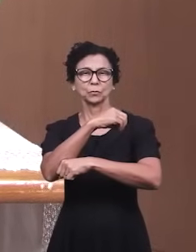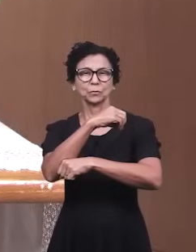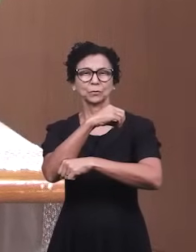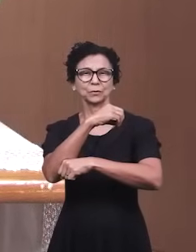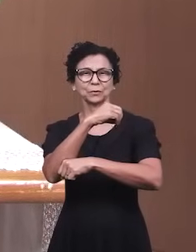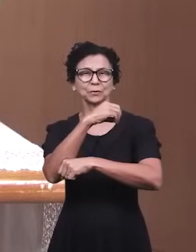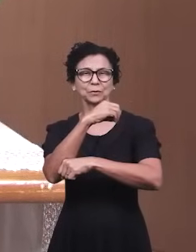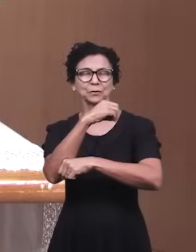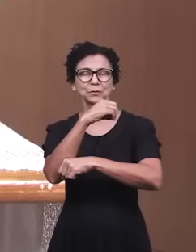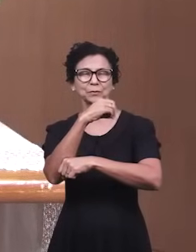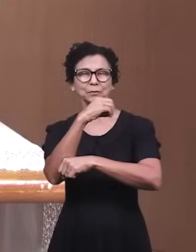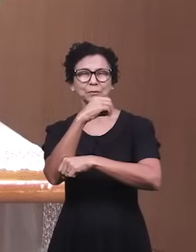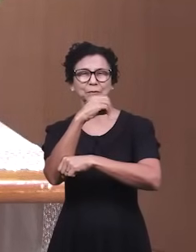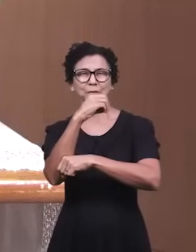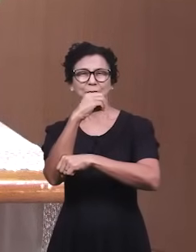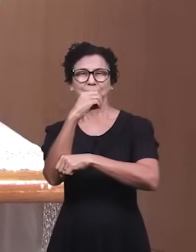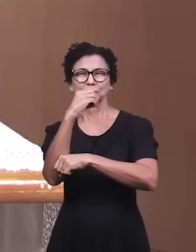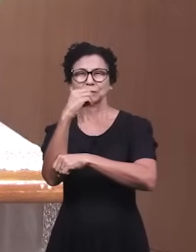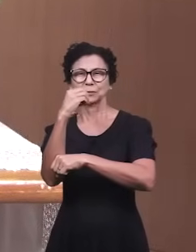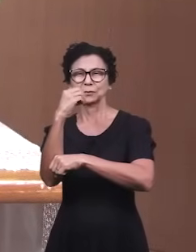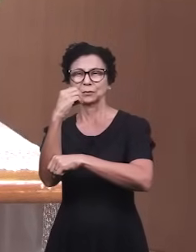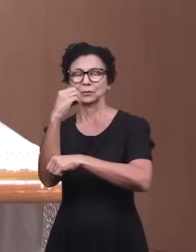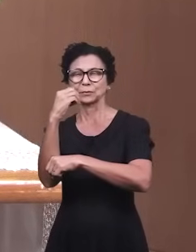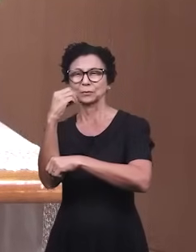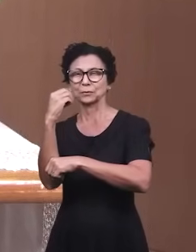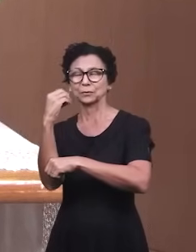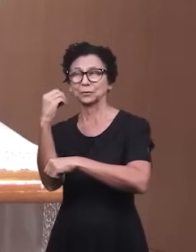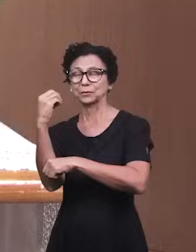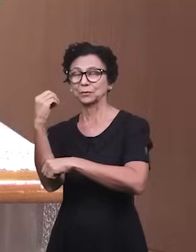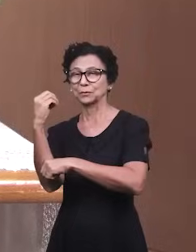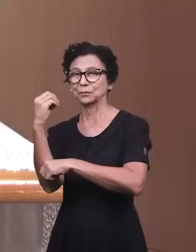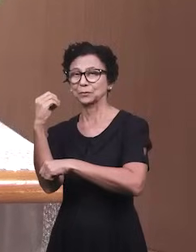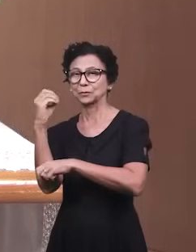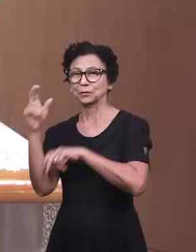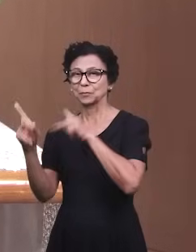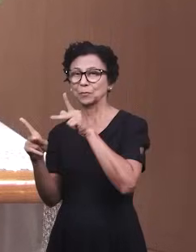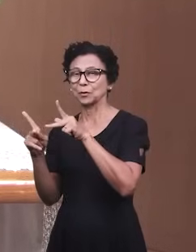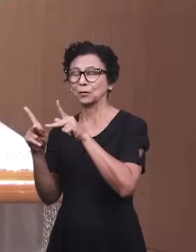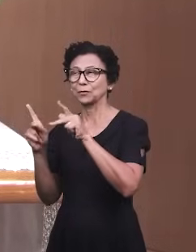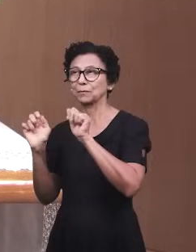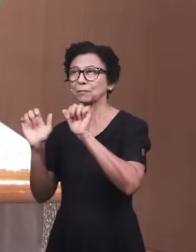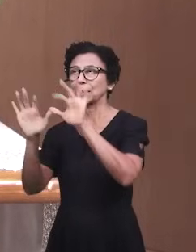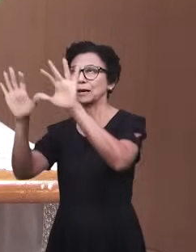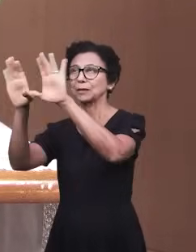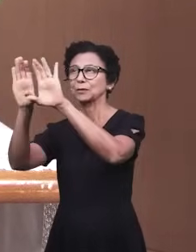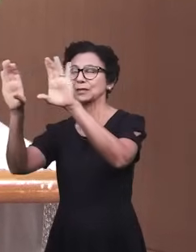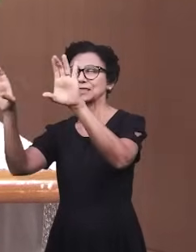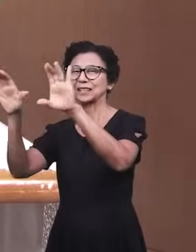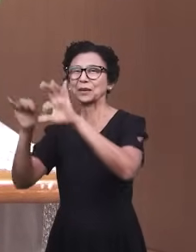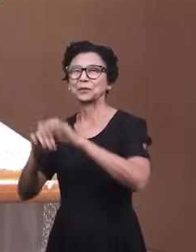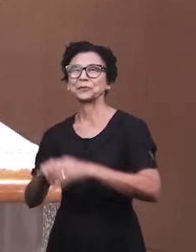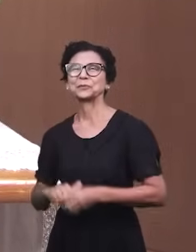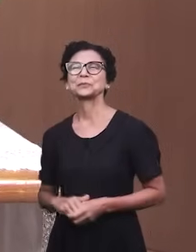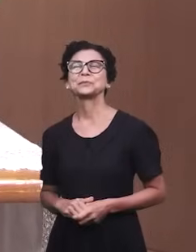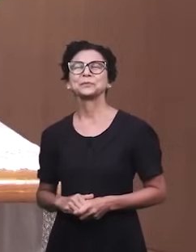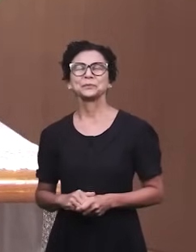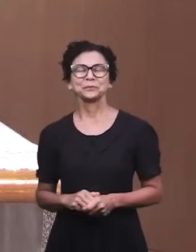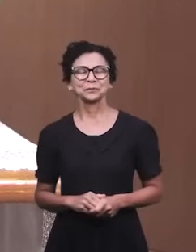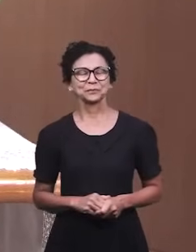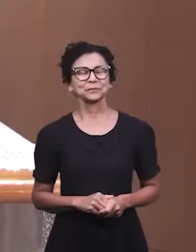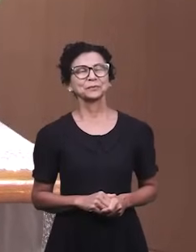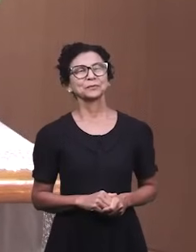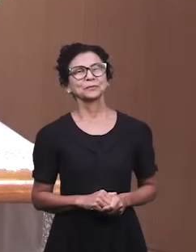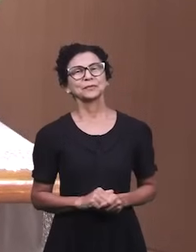da aurora, já na eternidade, as bodas do Cordeiro, seremos guardados pelo Senhor para todo